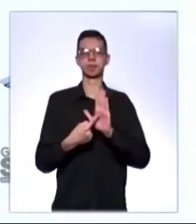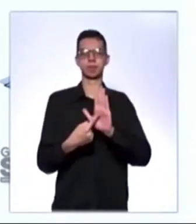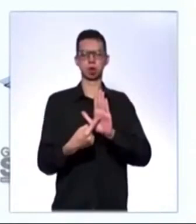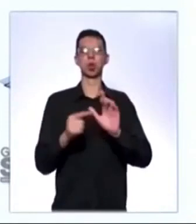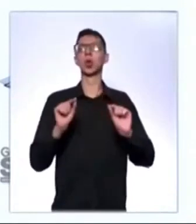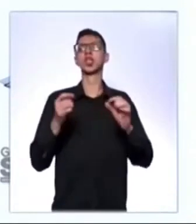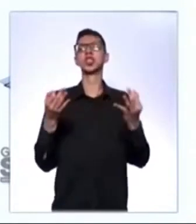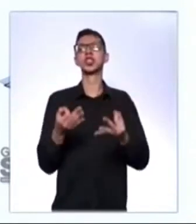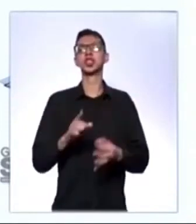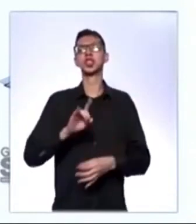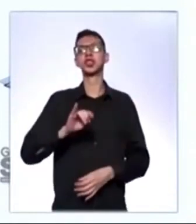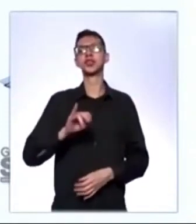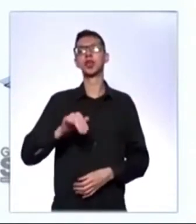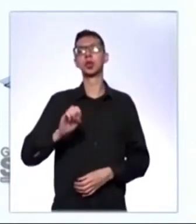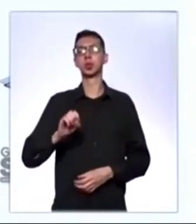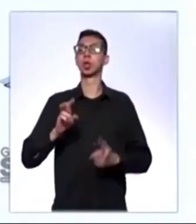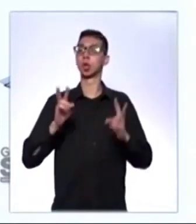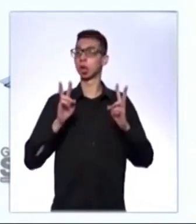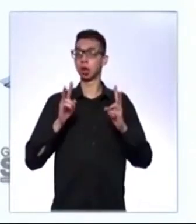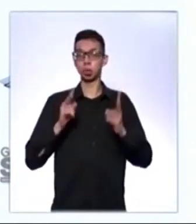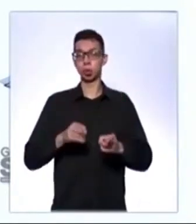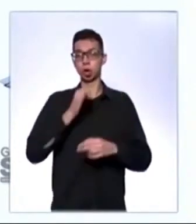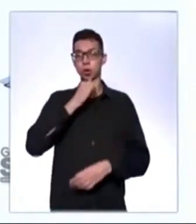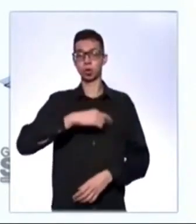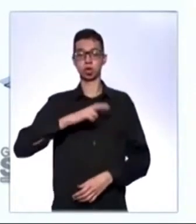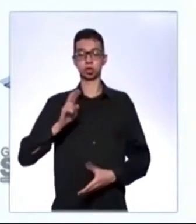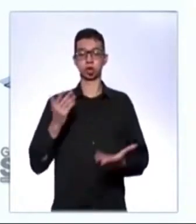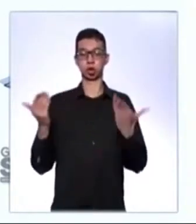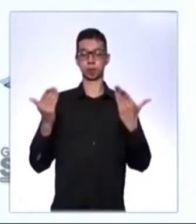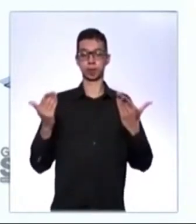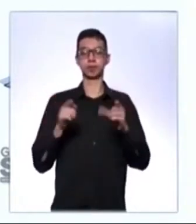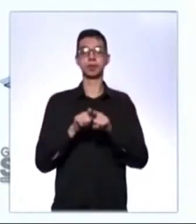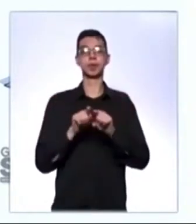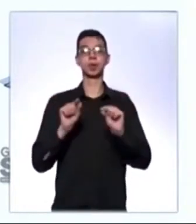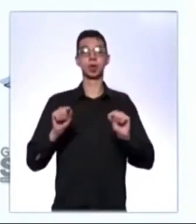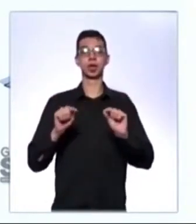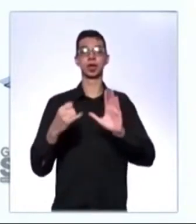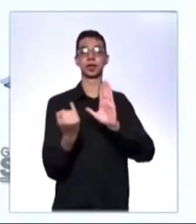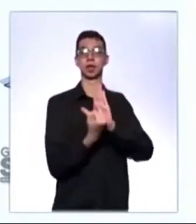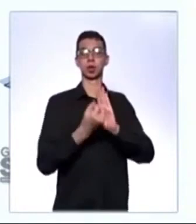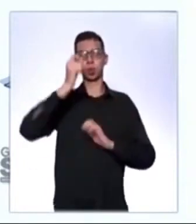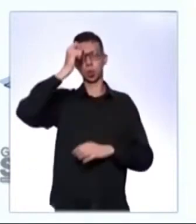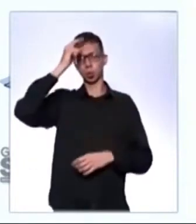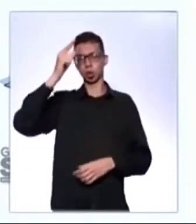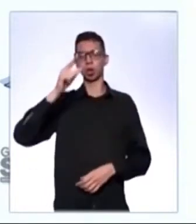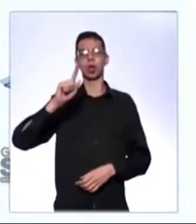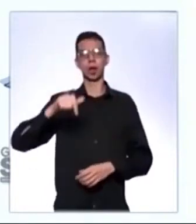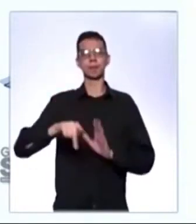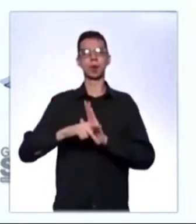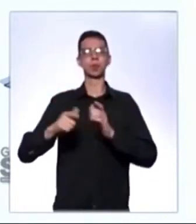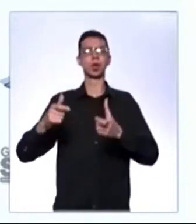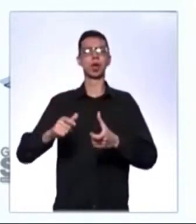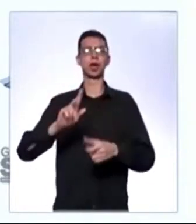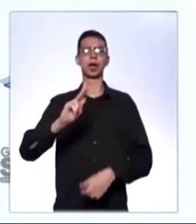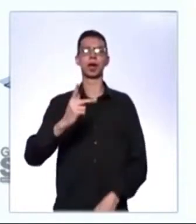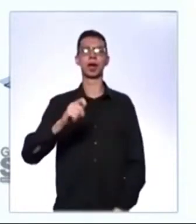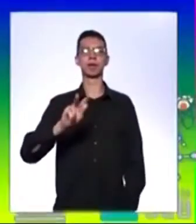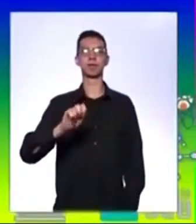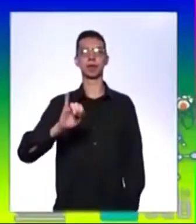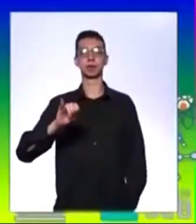é a religião e a identidade cultural é típica do Havaí. Então, resposta, letra E. Bem?